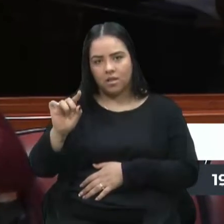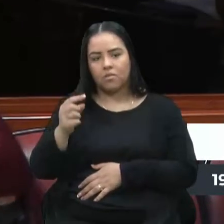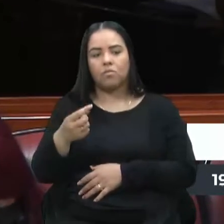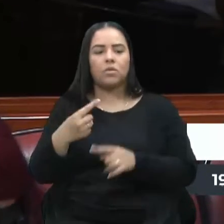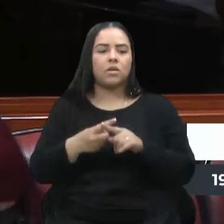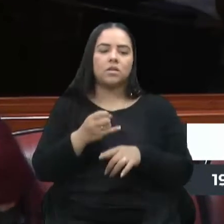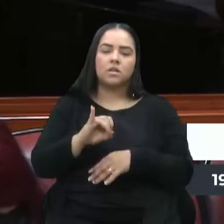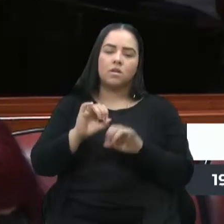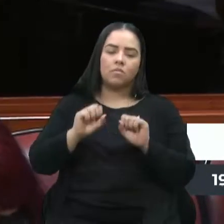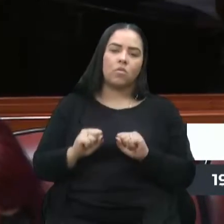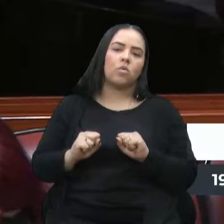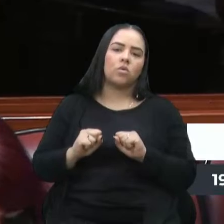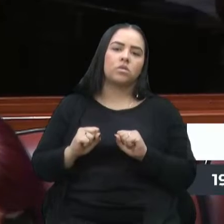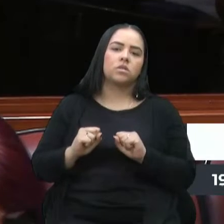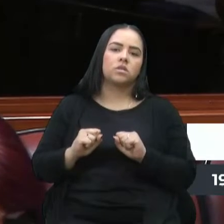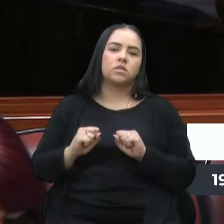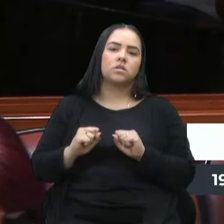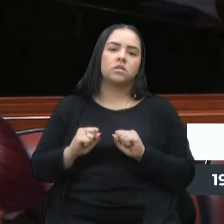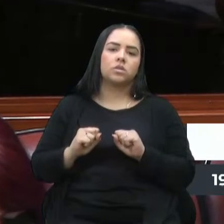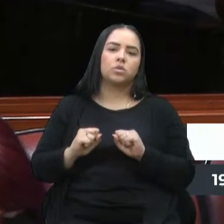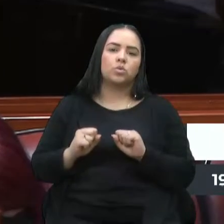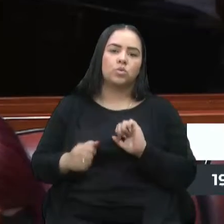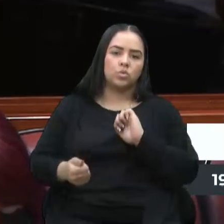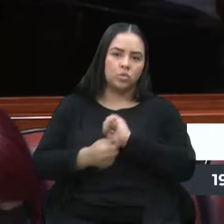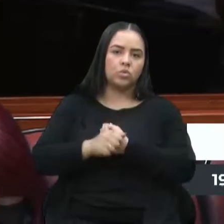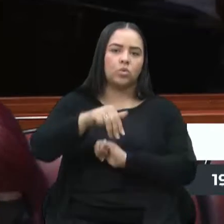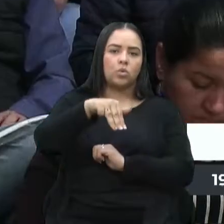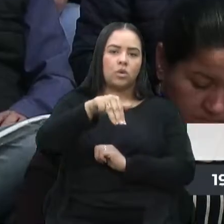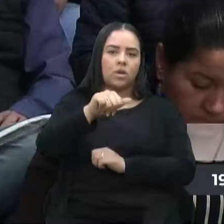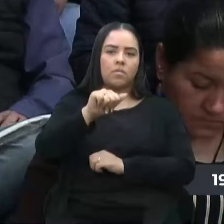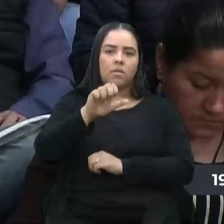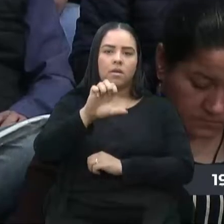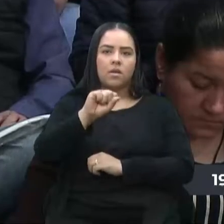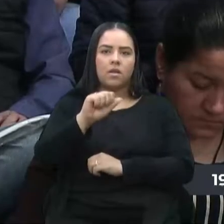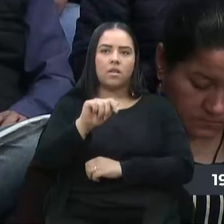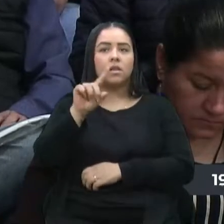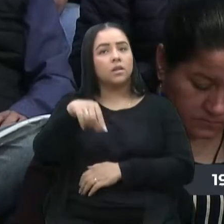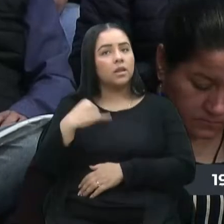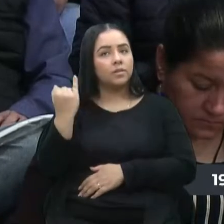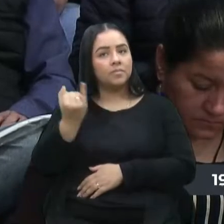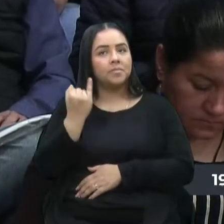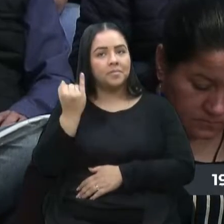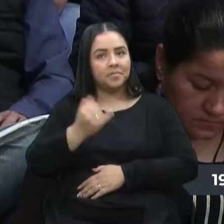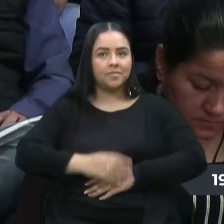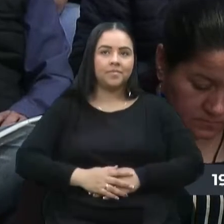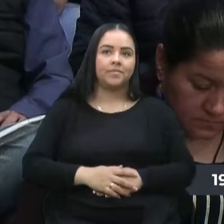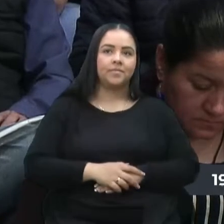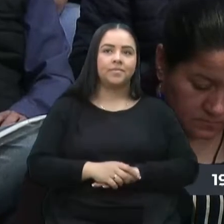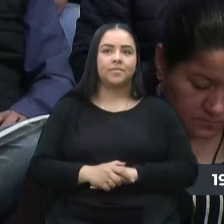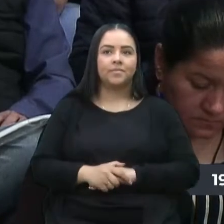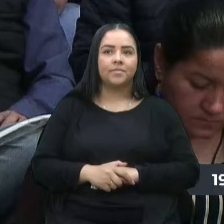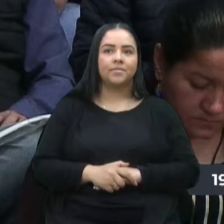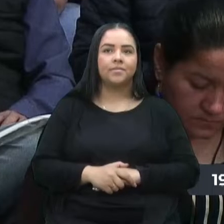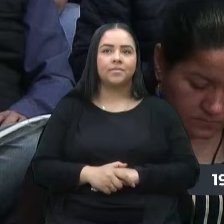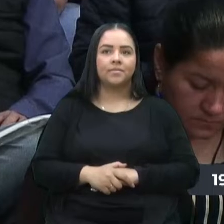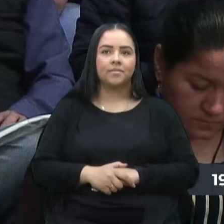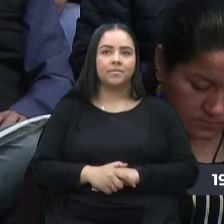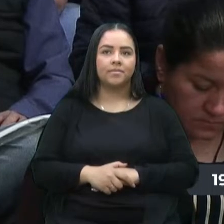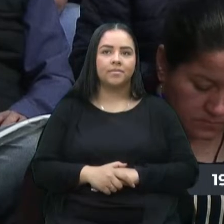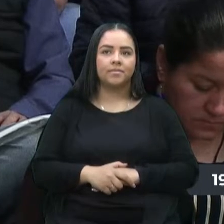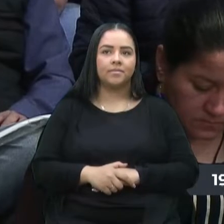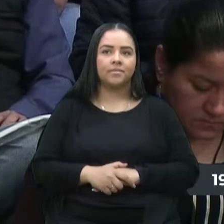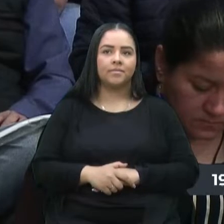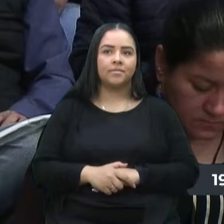quando possível isso entre para dentro da mesa acho que é isso que é muito importante montar um reconhecer